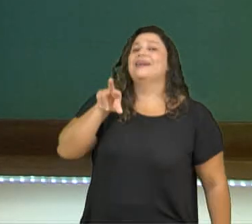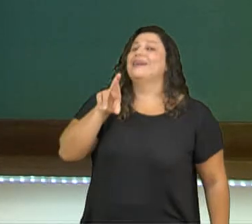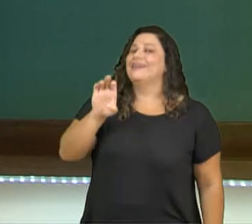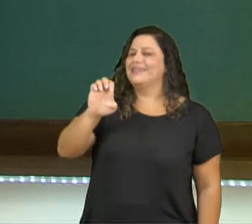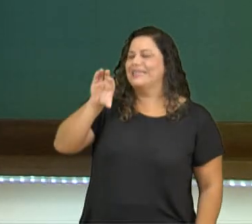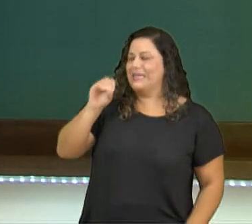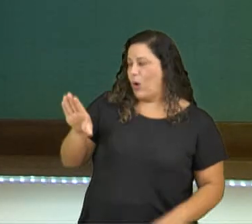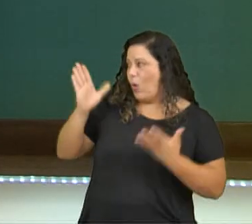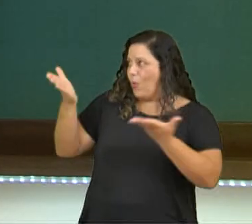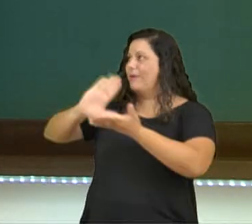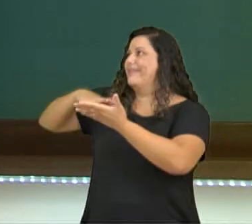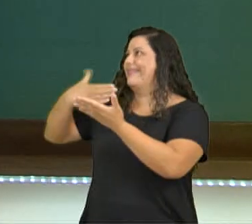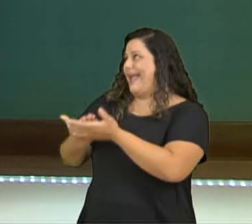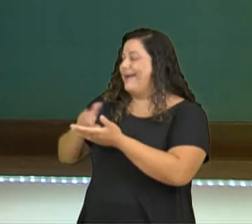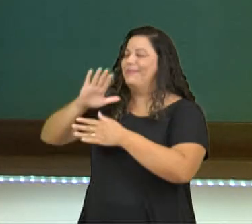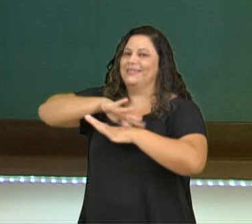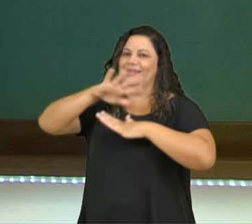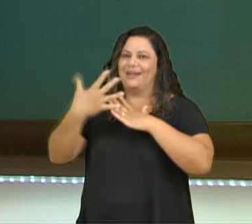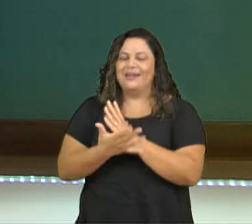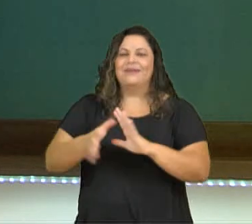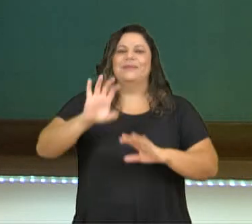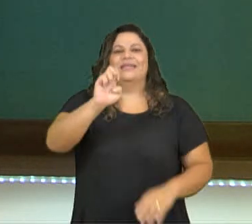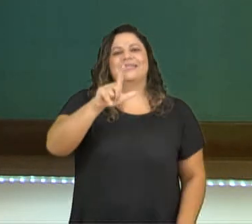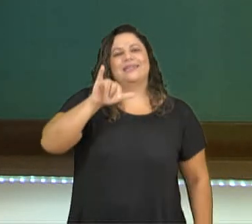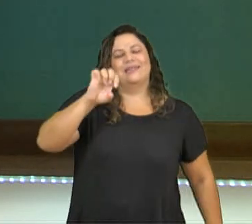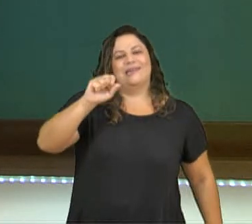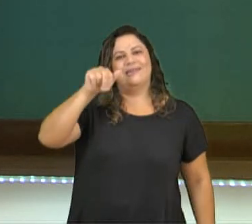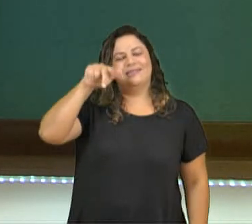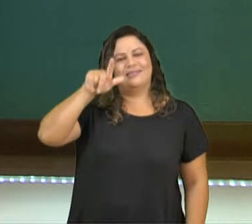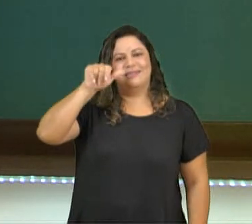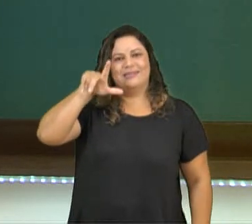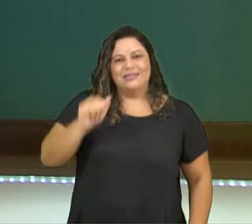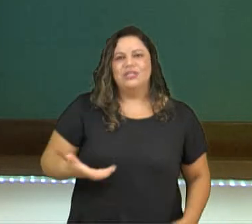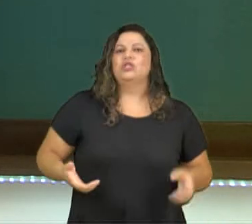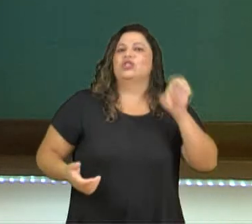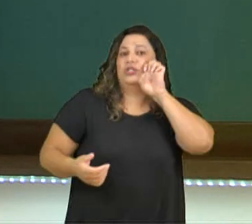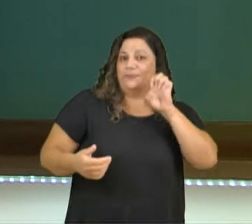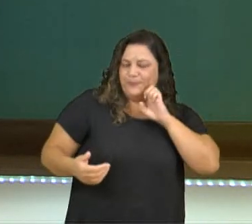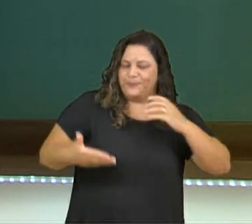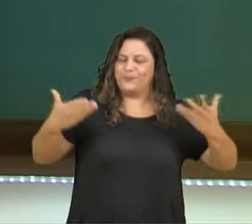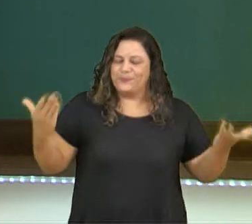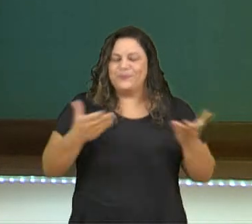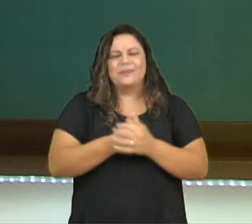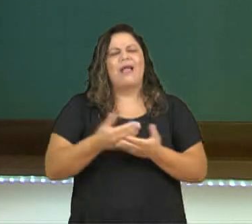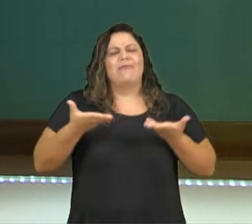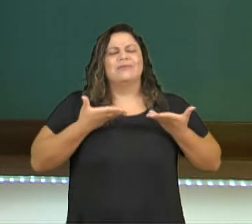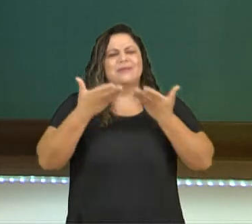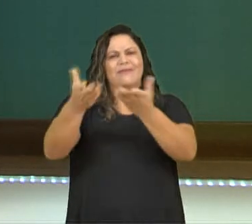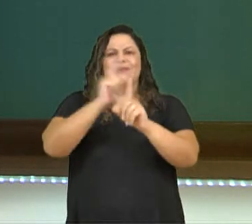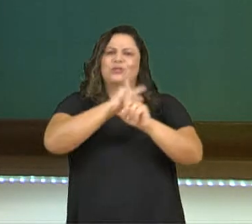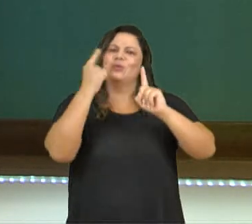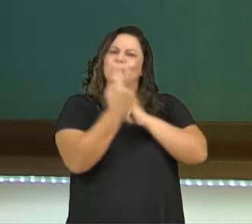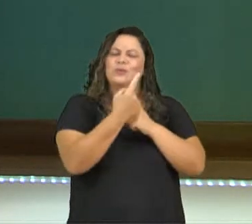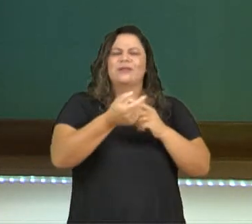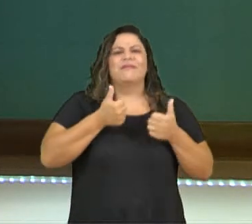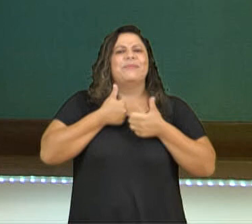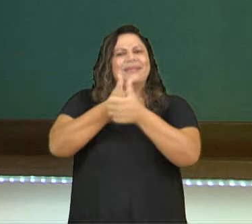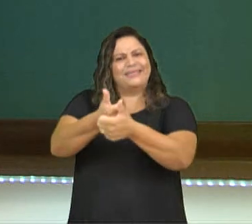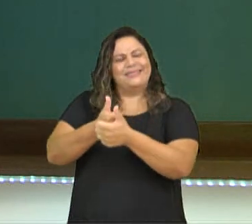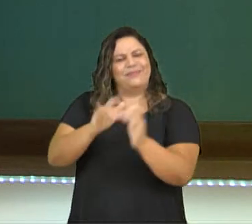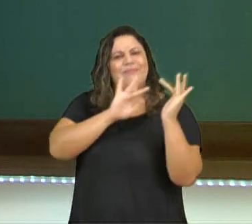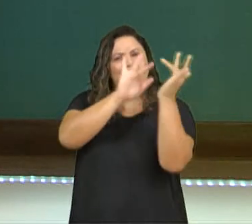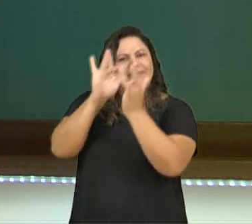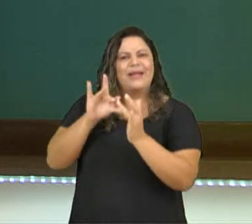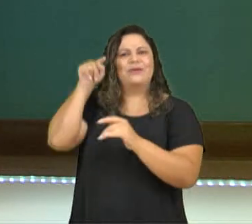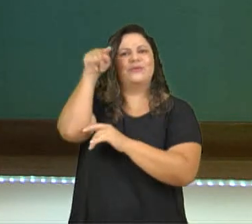nossa intérprete de Libras, Elisângela, vamos levar até você um pouquinho da geografia para mais perto de você, para dentro da sua casa. E para isso